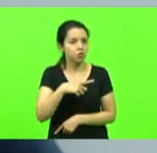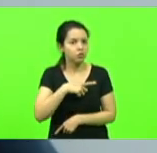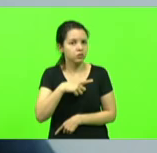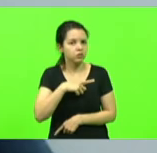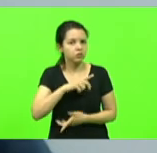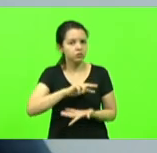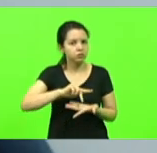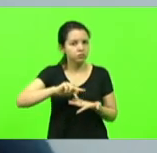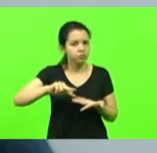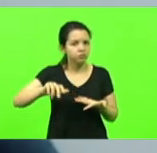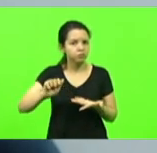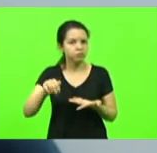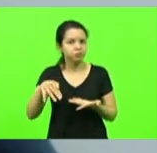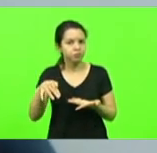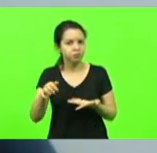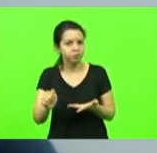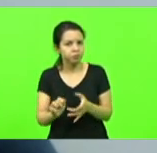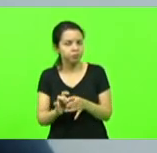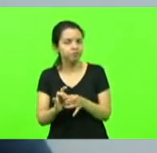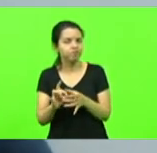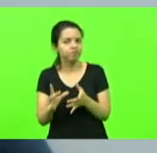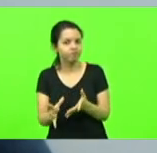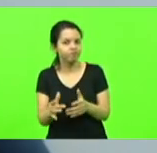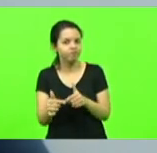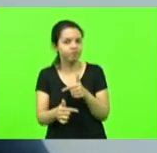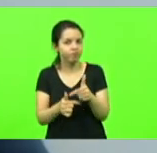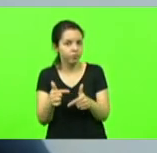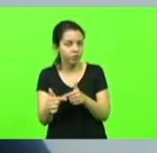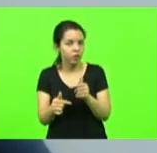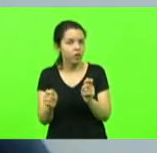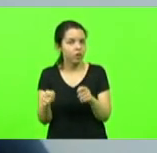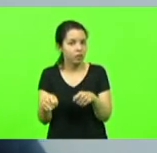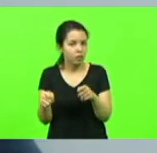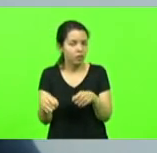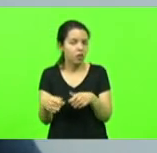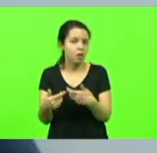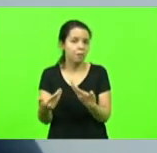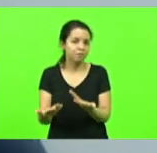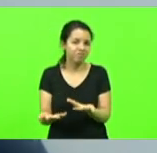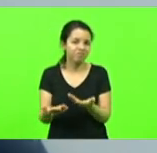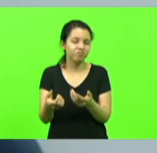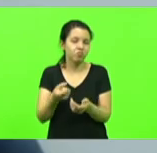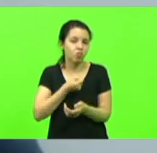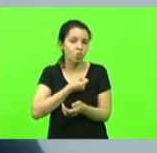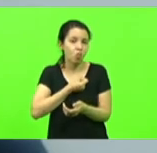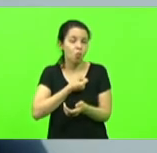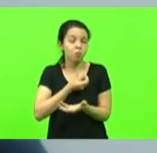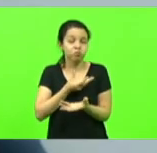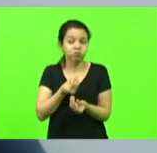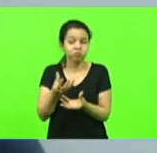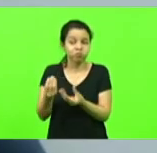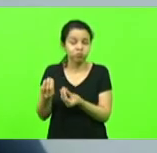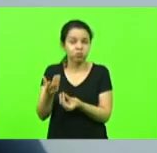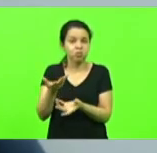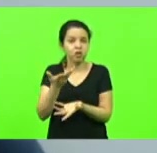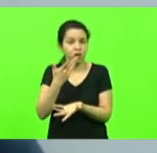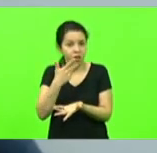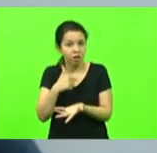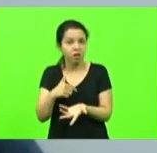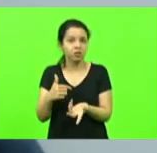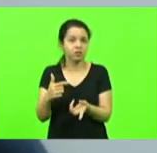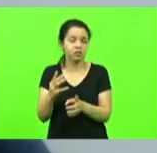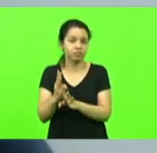AMAs oferecendo serviço, com números enormes em atendimento, números enormes de crianças nas filas de espera,